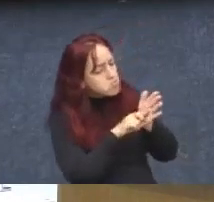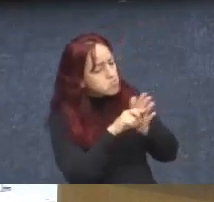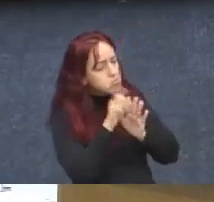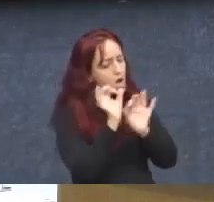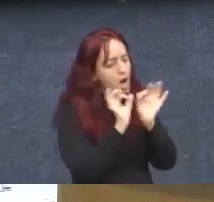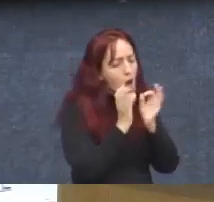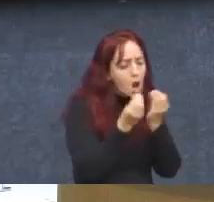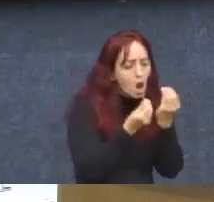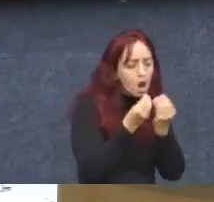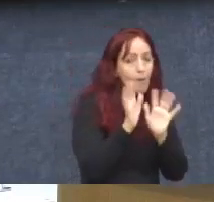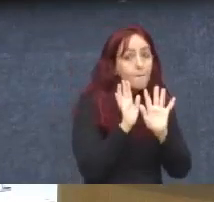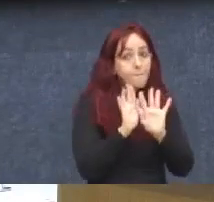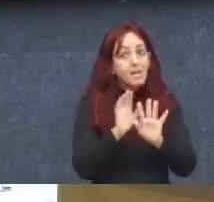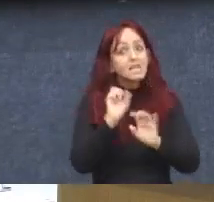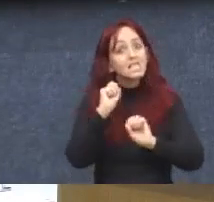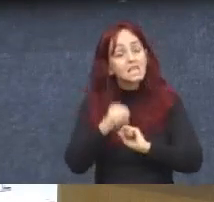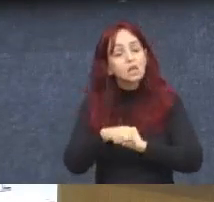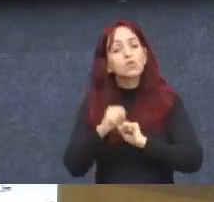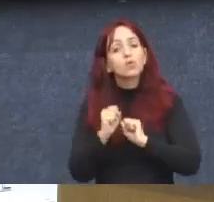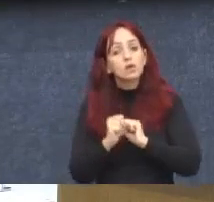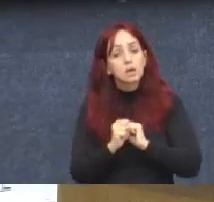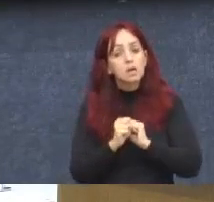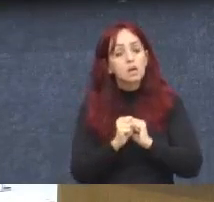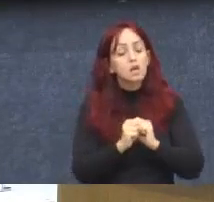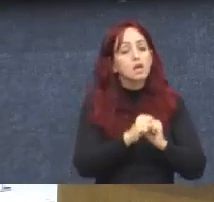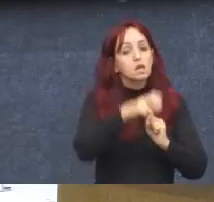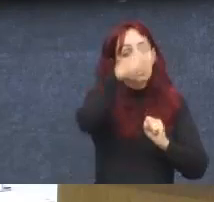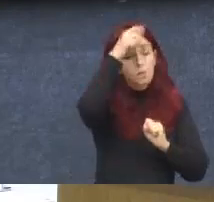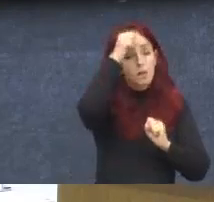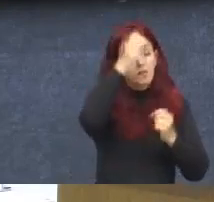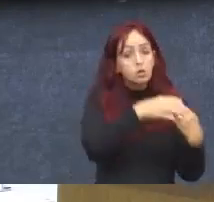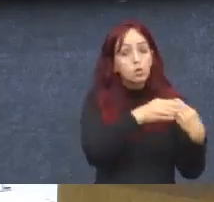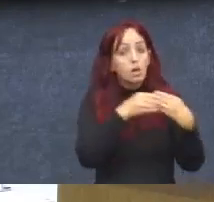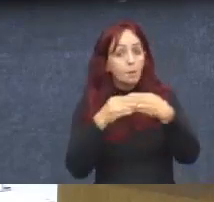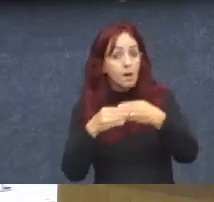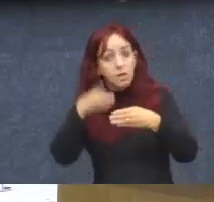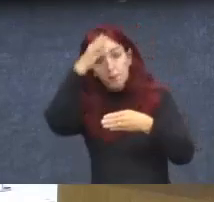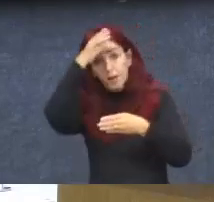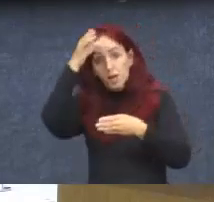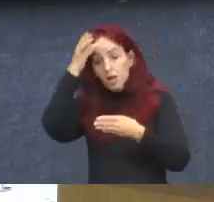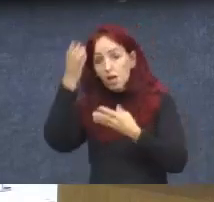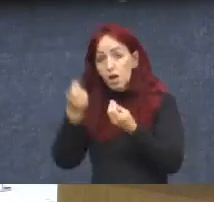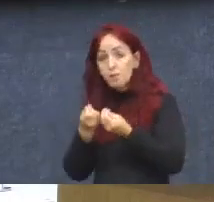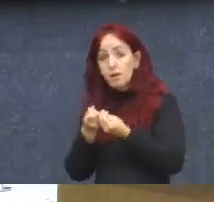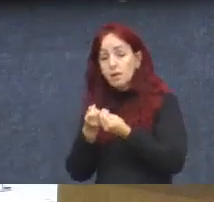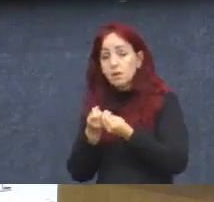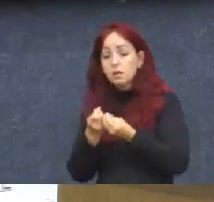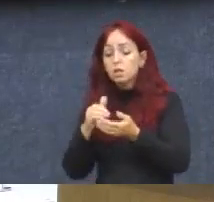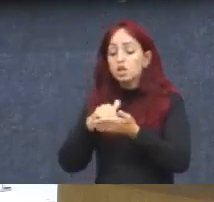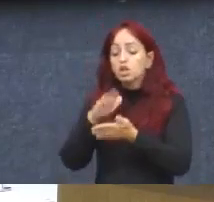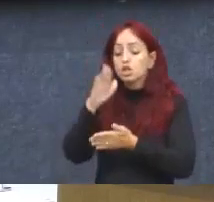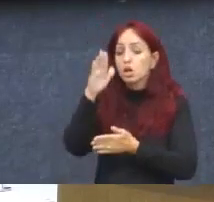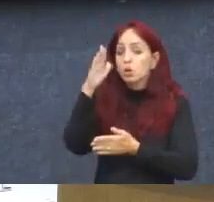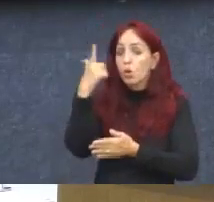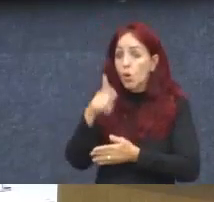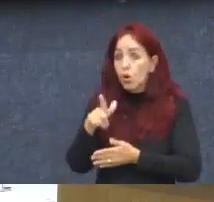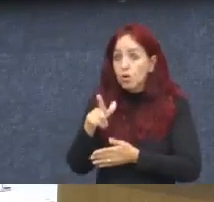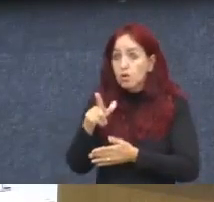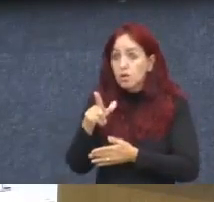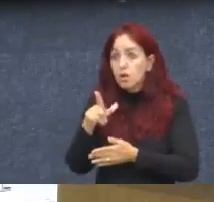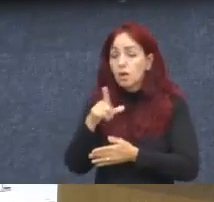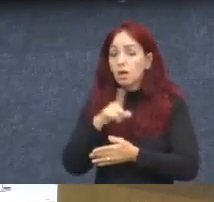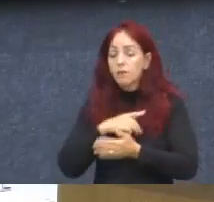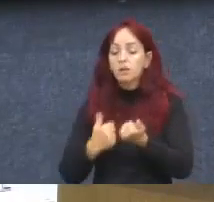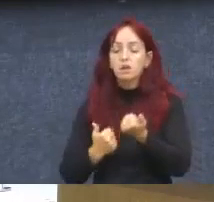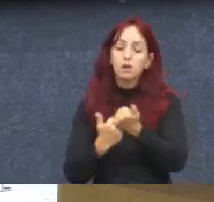quando a prefeitura envia para cá uma boa ideia, como acabou de chegar mais uma mensagem para o retrofit no centro, ela vai contar com o apoio